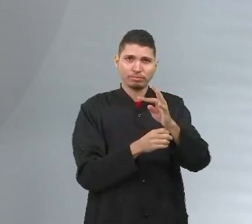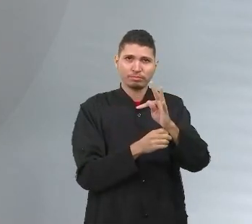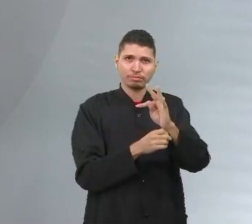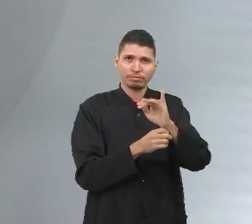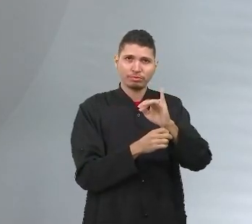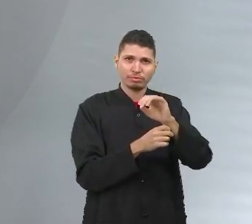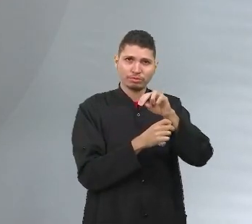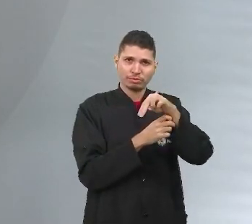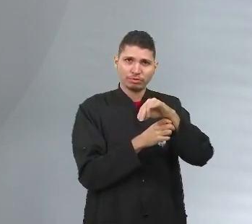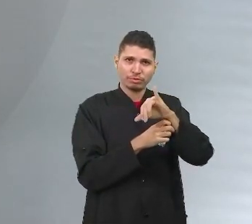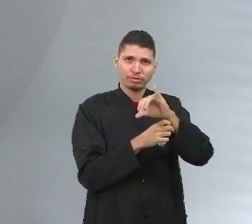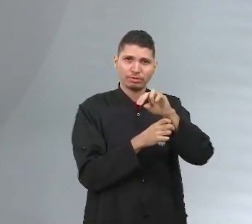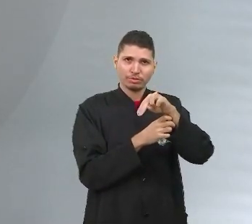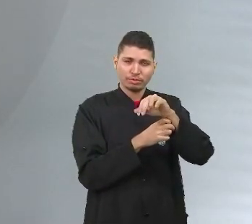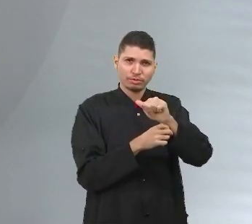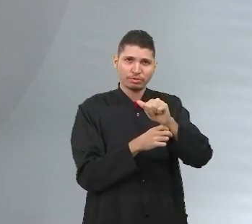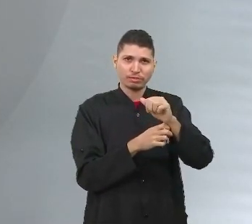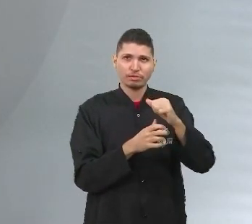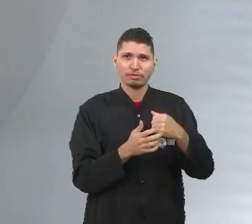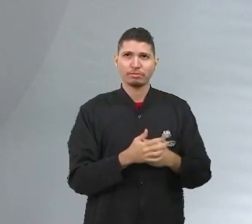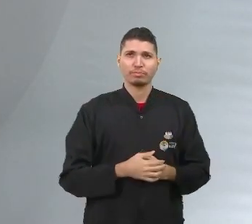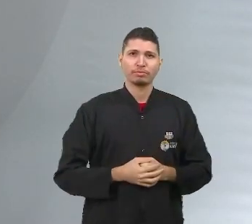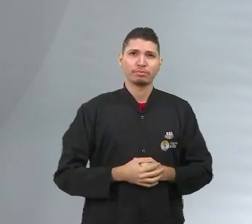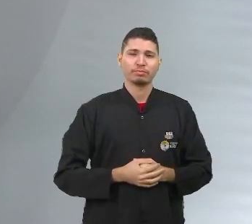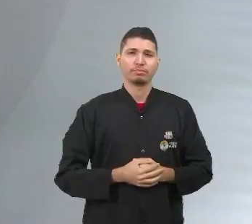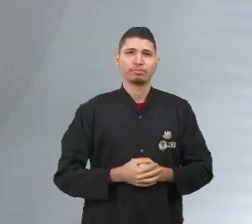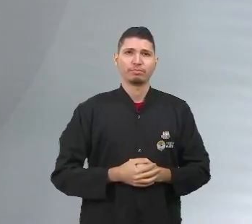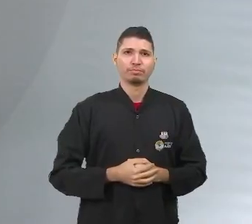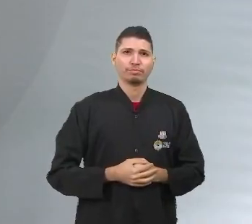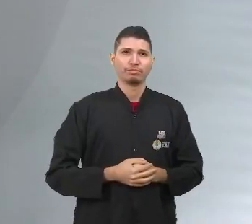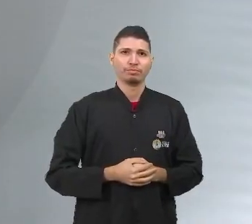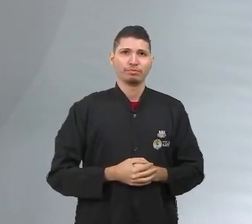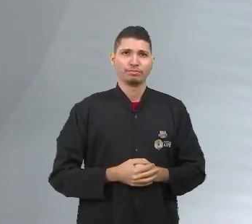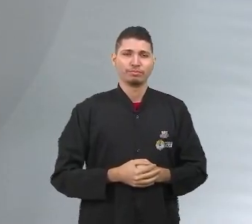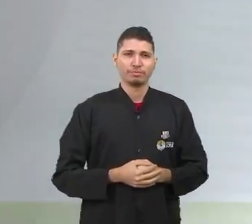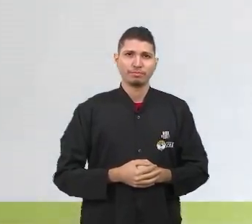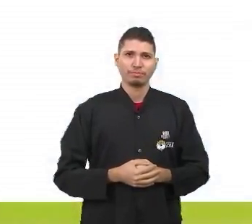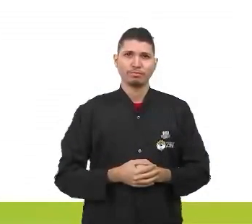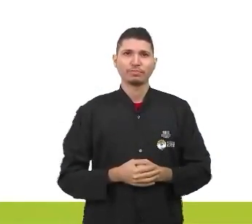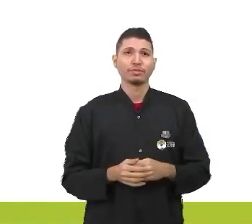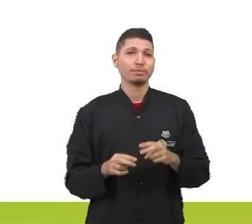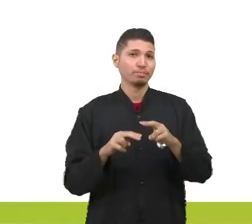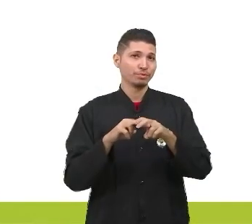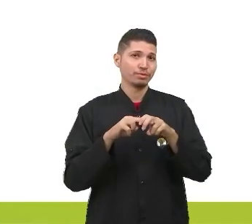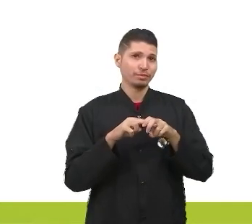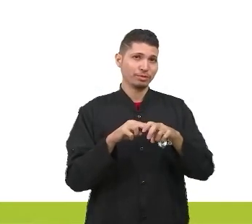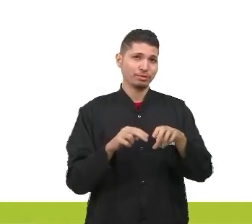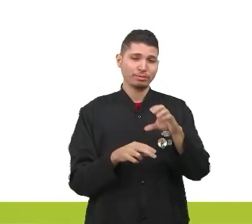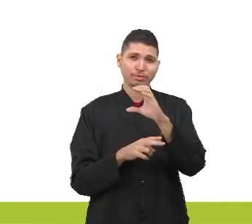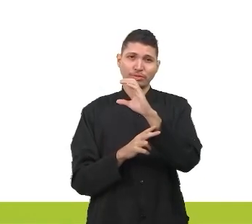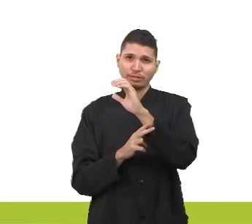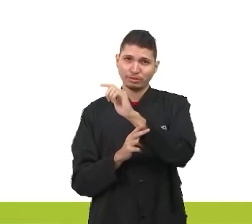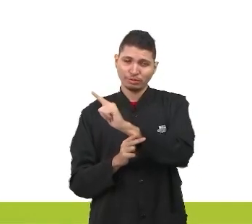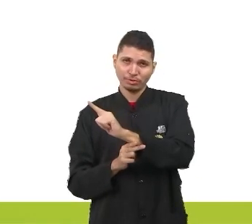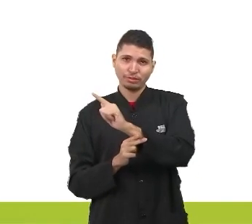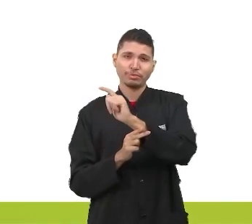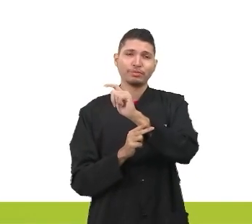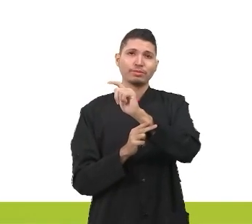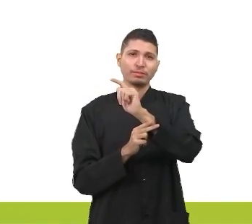pela uracila. Ah, tá, então é por isso que mudou ali. CT, ele colocou